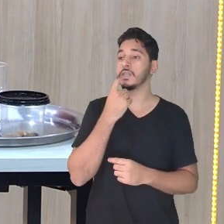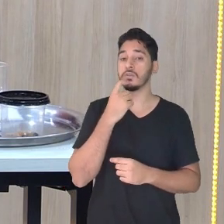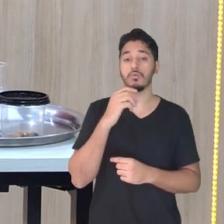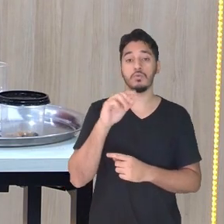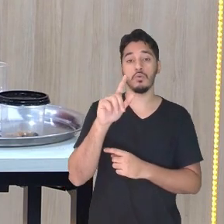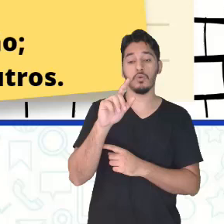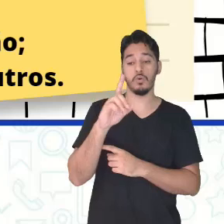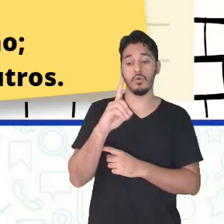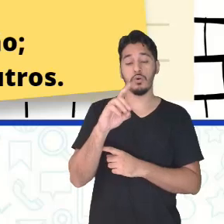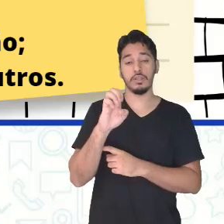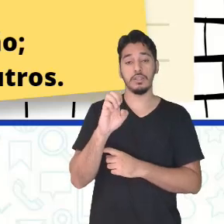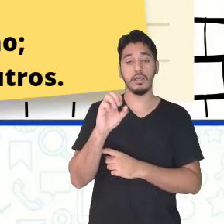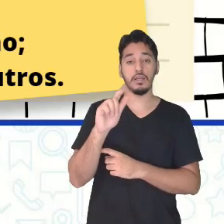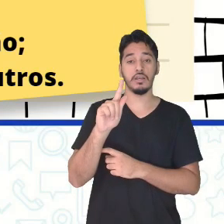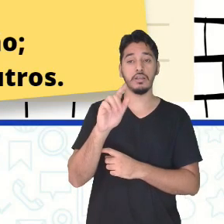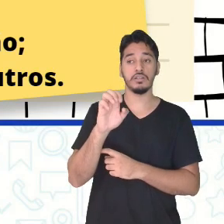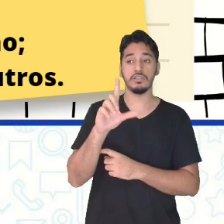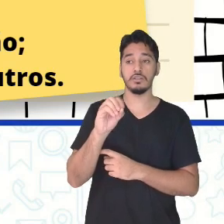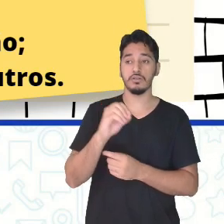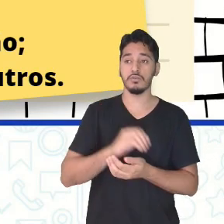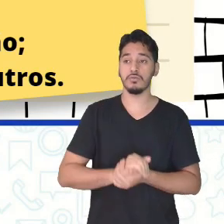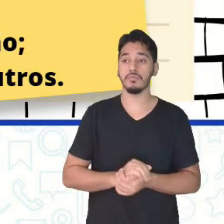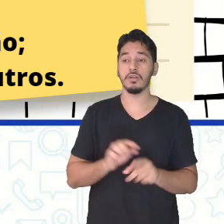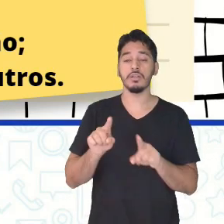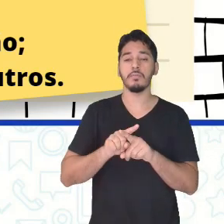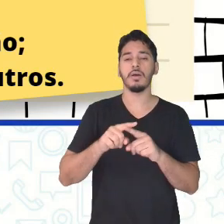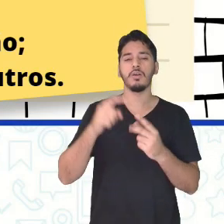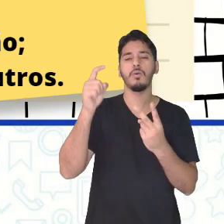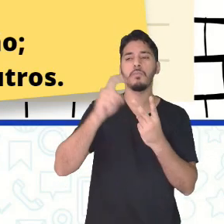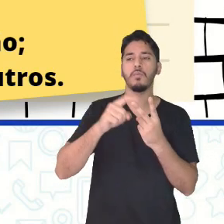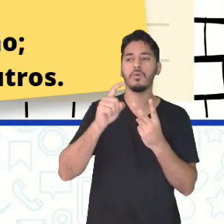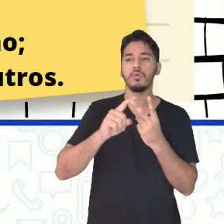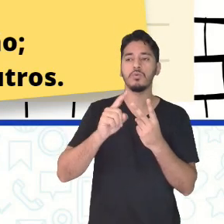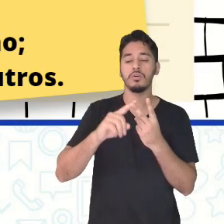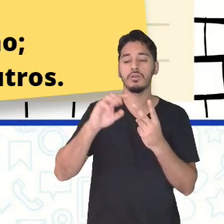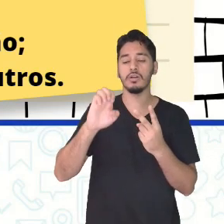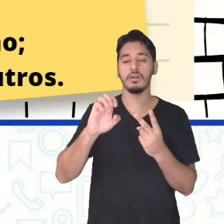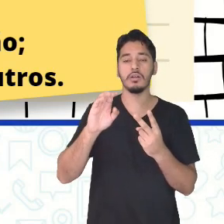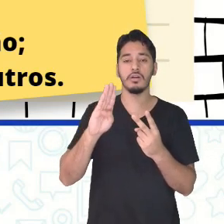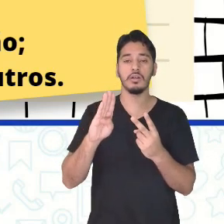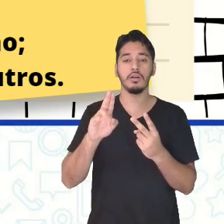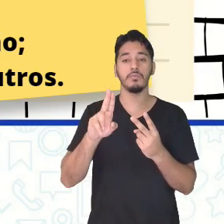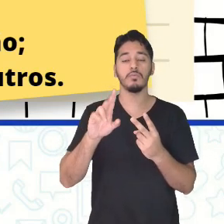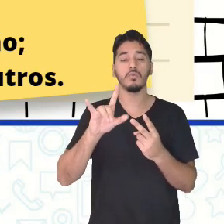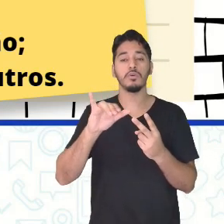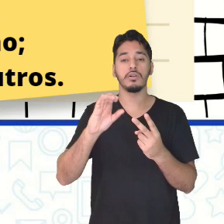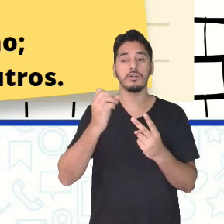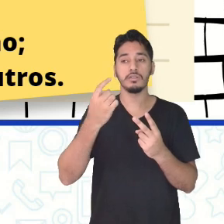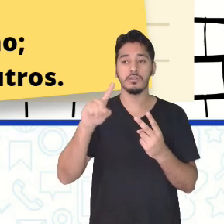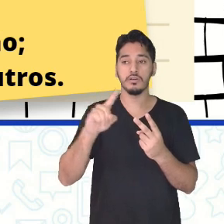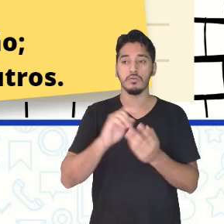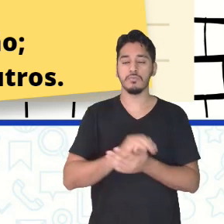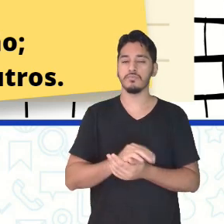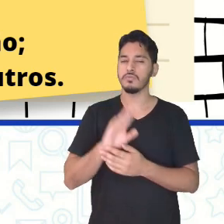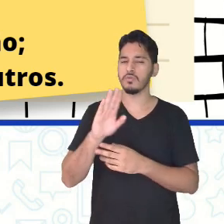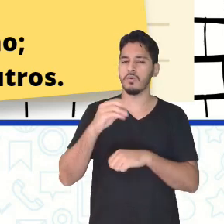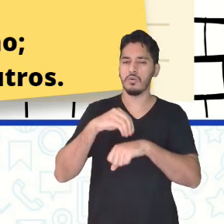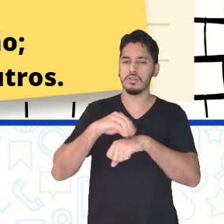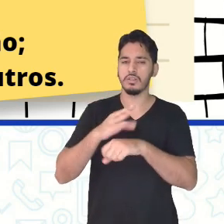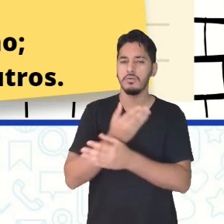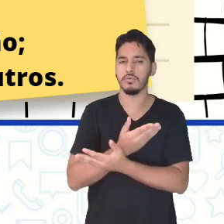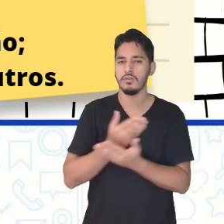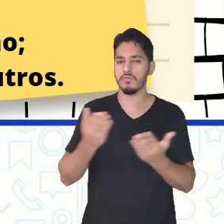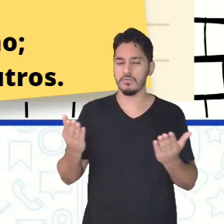degelo. A gente vai ver também o ponto de ebulição, que é o ponto de fervura, de aquecimento. E aqui vai um recadinho